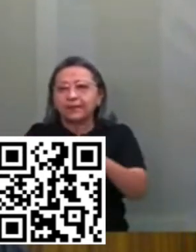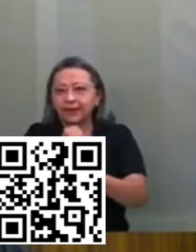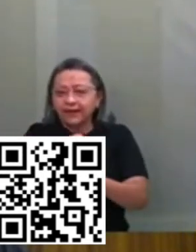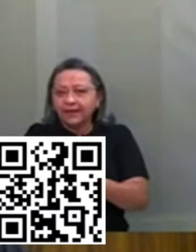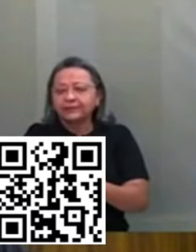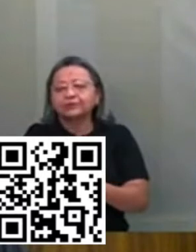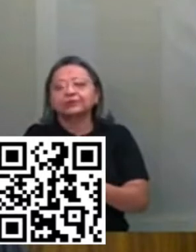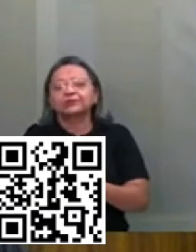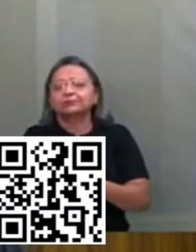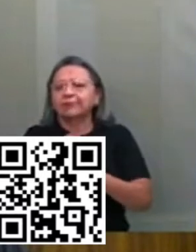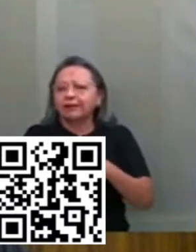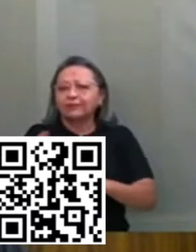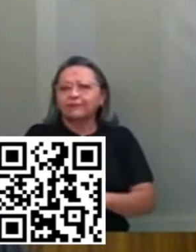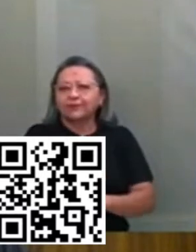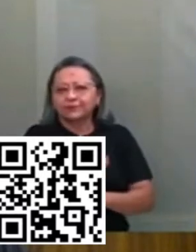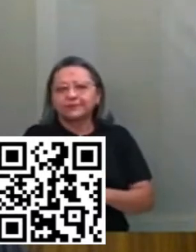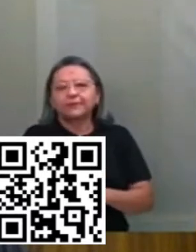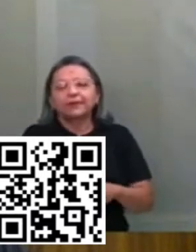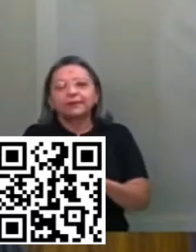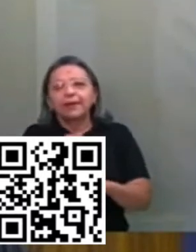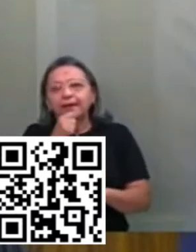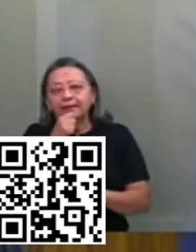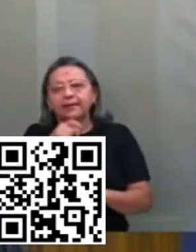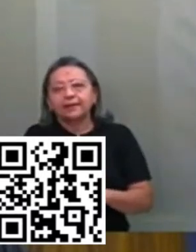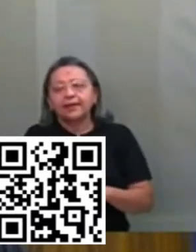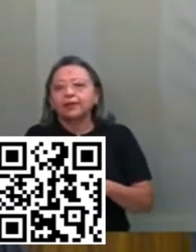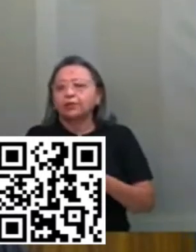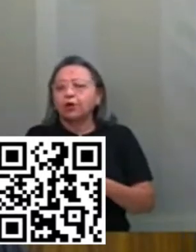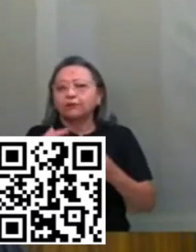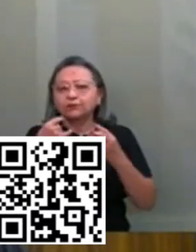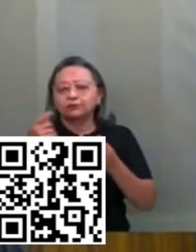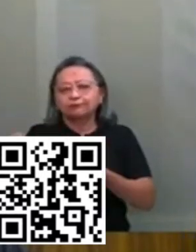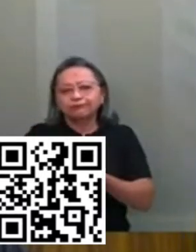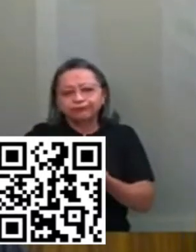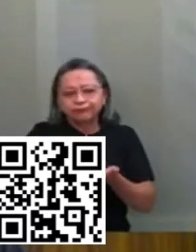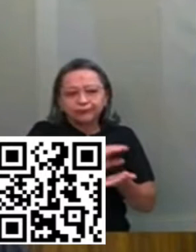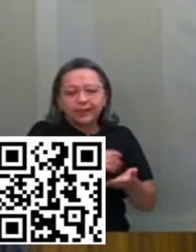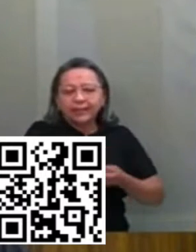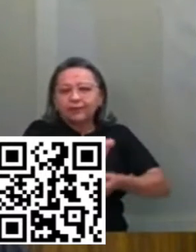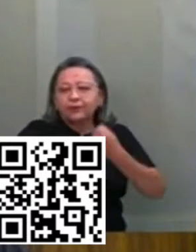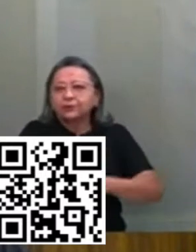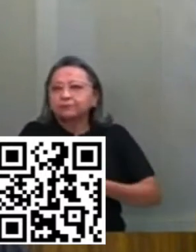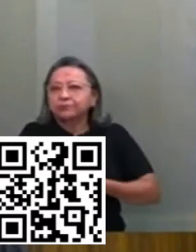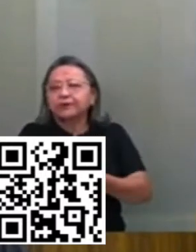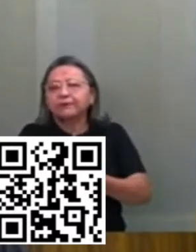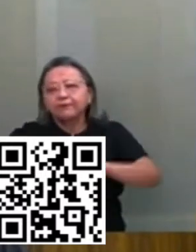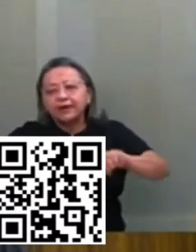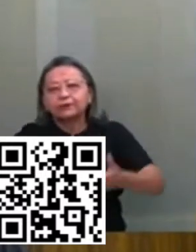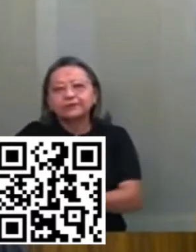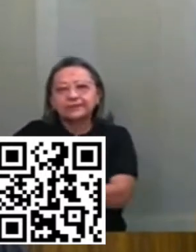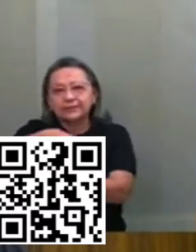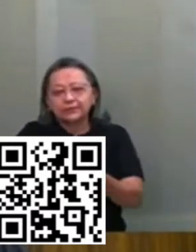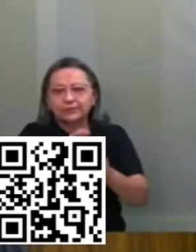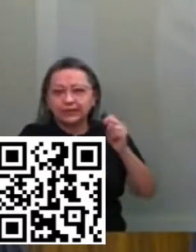móvel de alta velocidade e ainda atrai novos investimentos de negócios, beneficiando diversos setores da